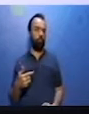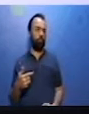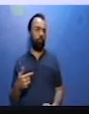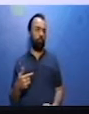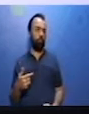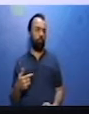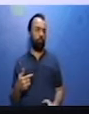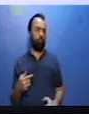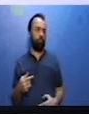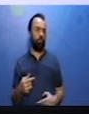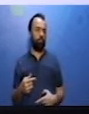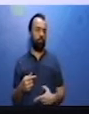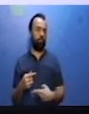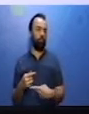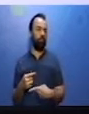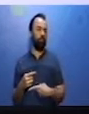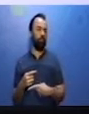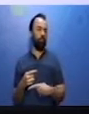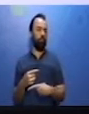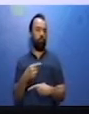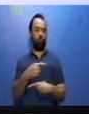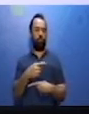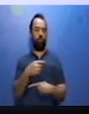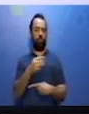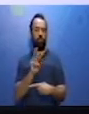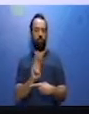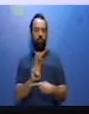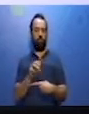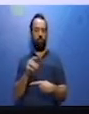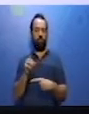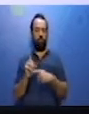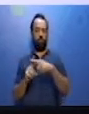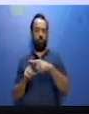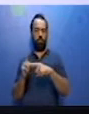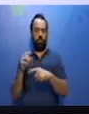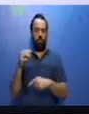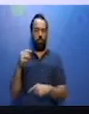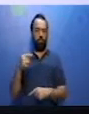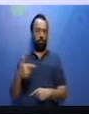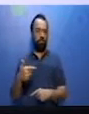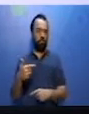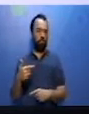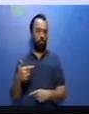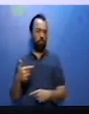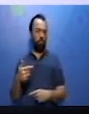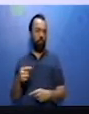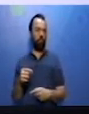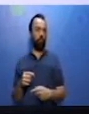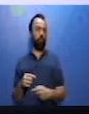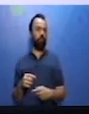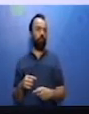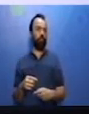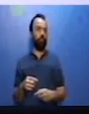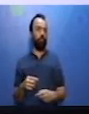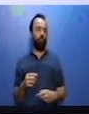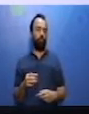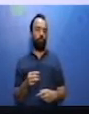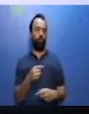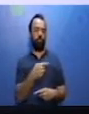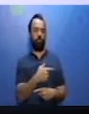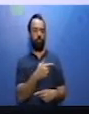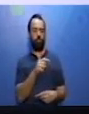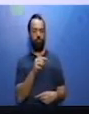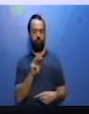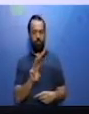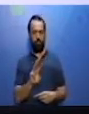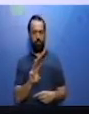e como eu depositei mais o que eu tenho eu tenho um saldo positivo de 4 oi ó devia três